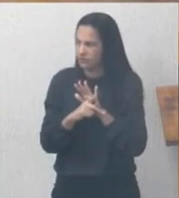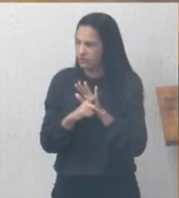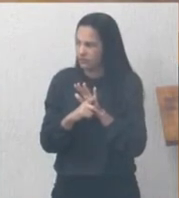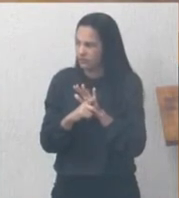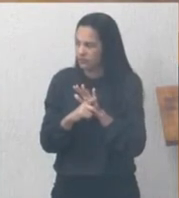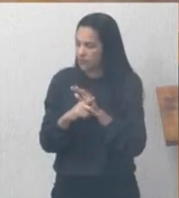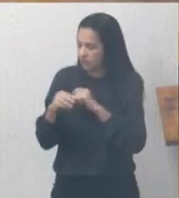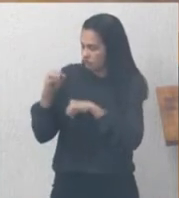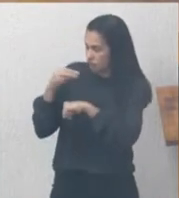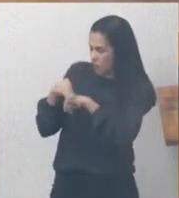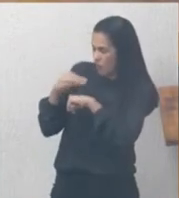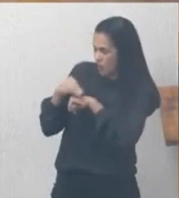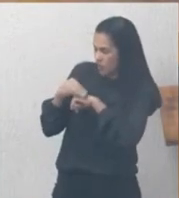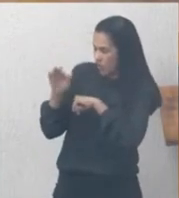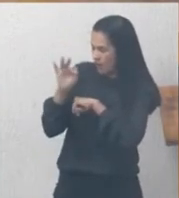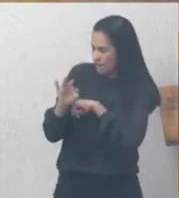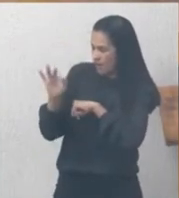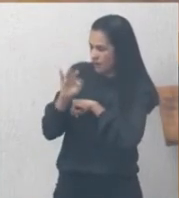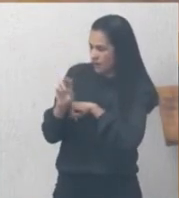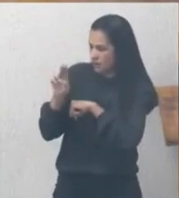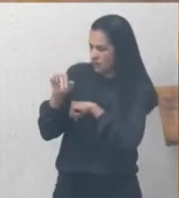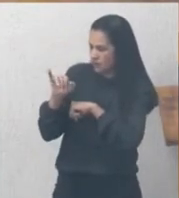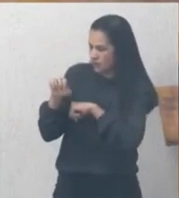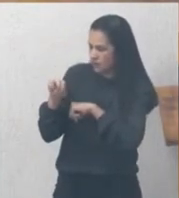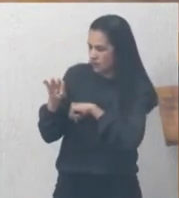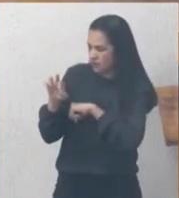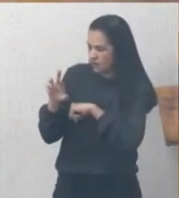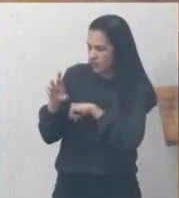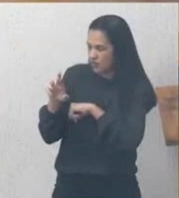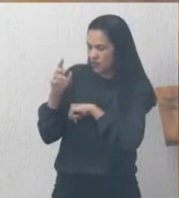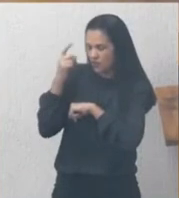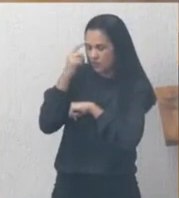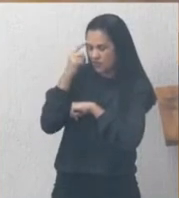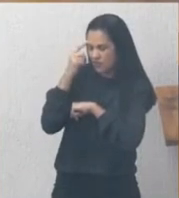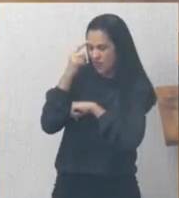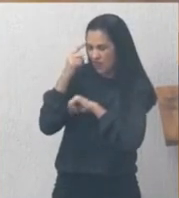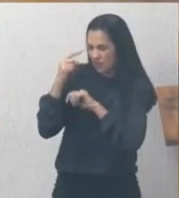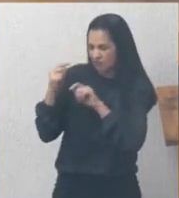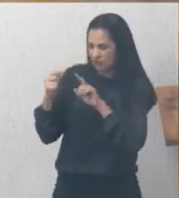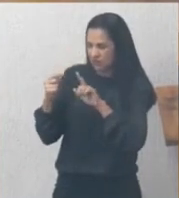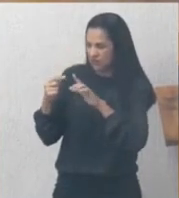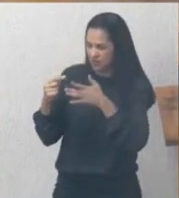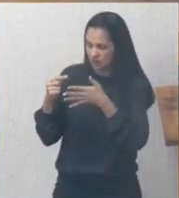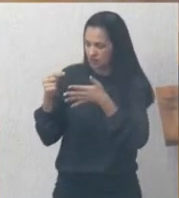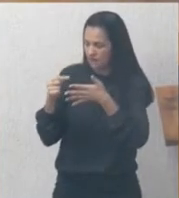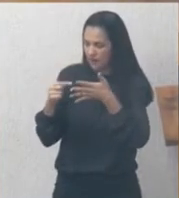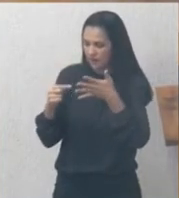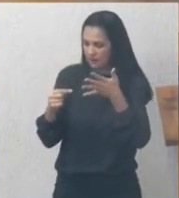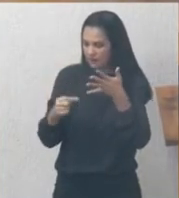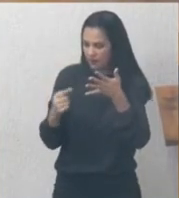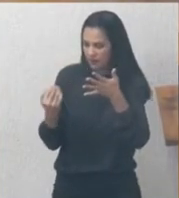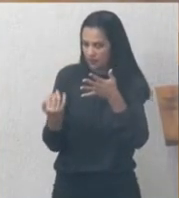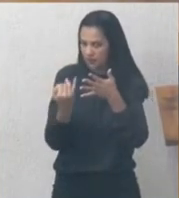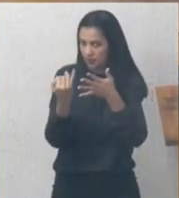o pessoal mais antigo tentar ali pegar alguns pontos importantes como o próprio Ricardo fez a explanação dele